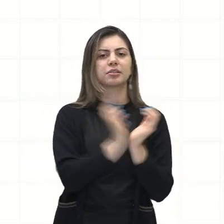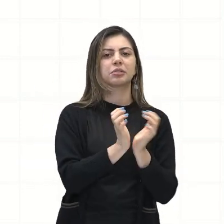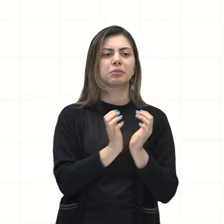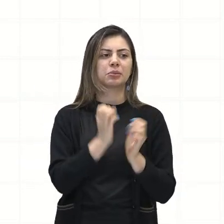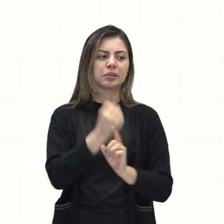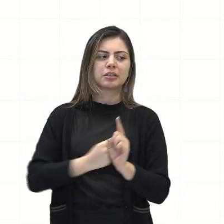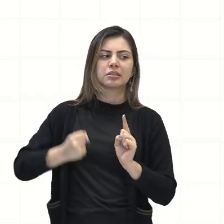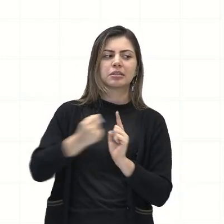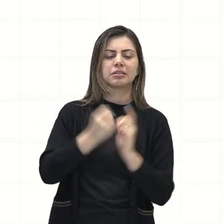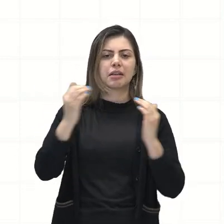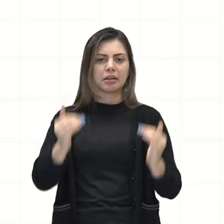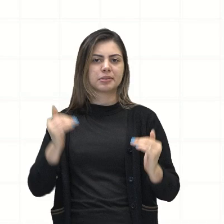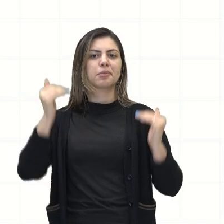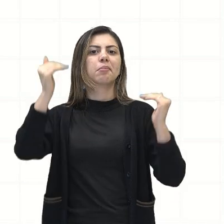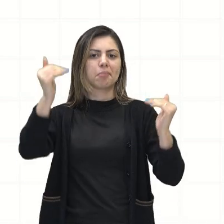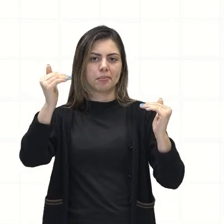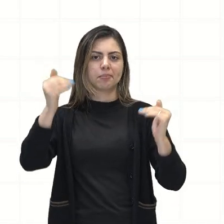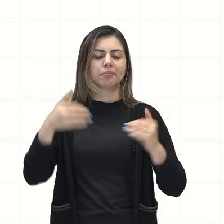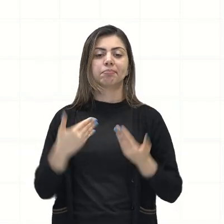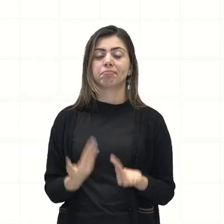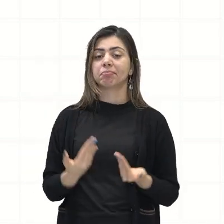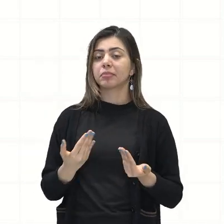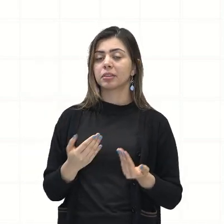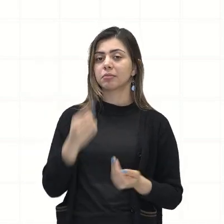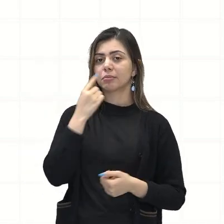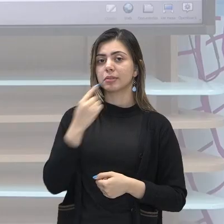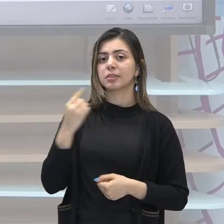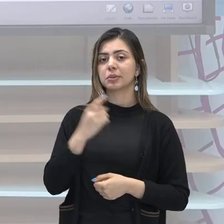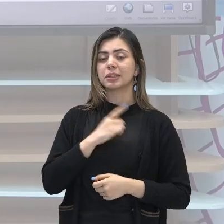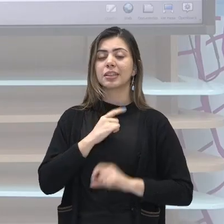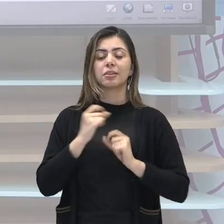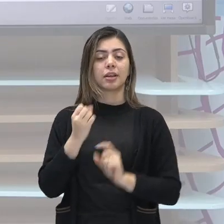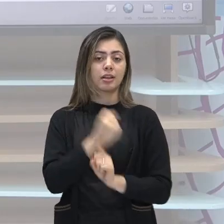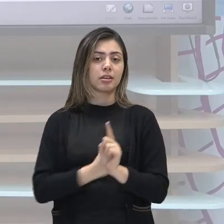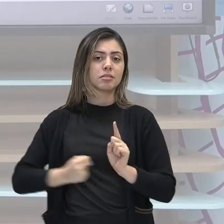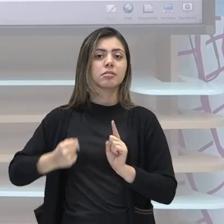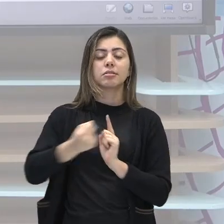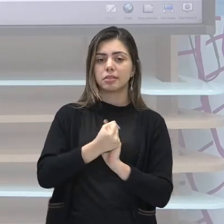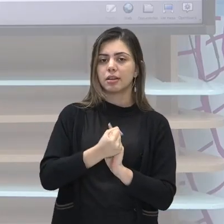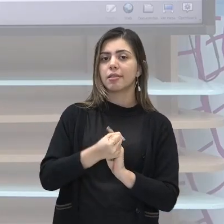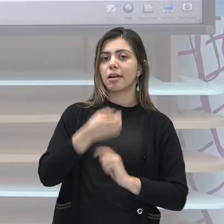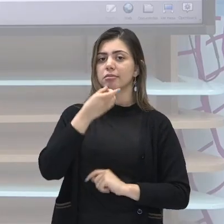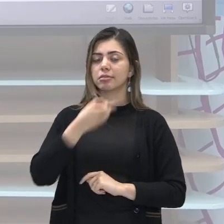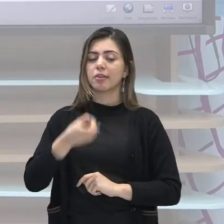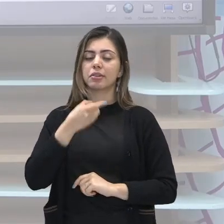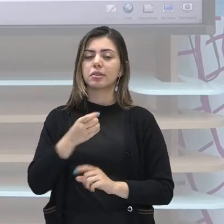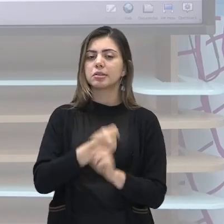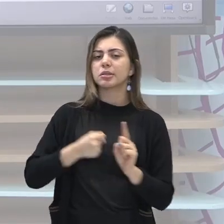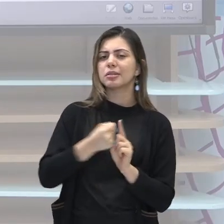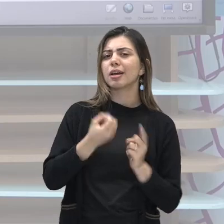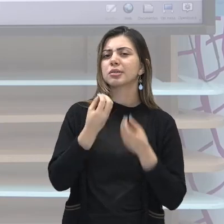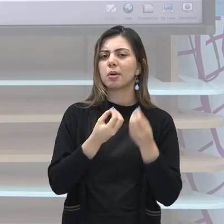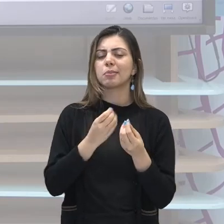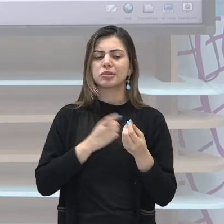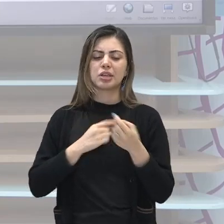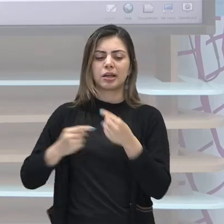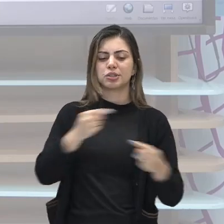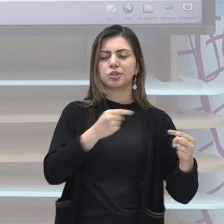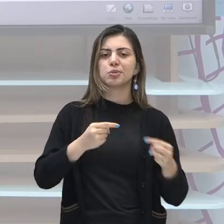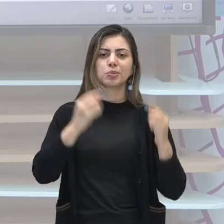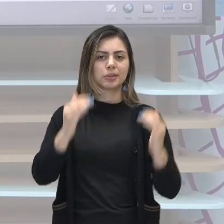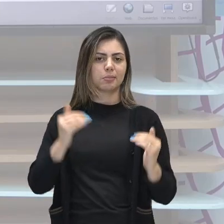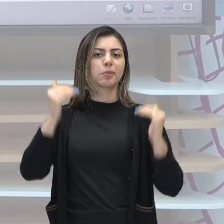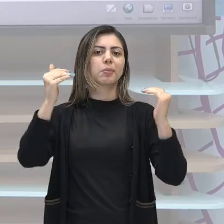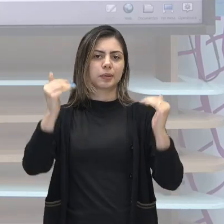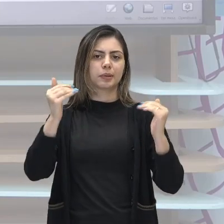né? Então, dentro do darwinismo social, a sociedade é um campo de batalha,